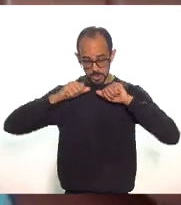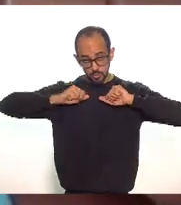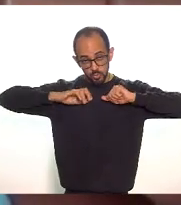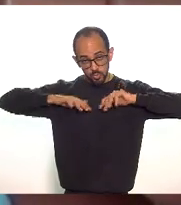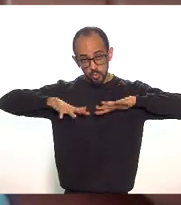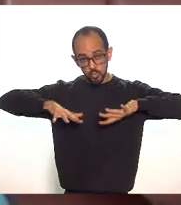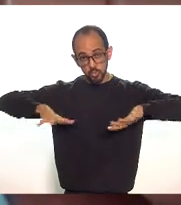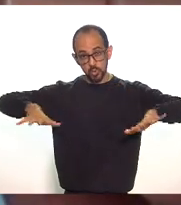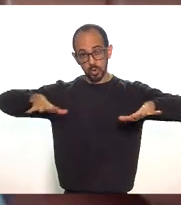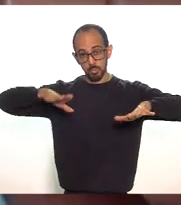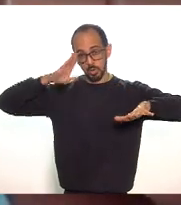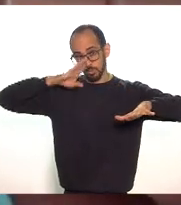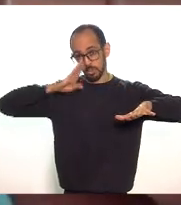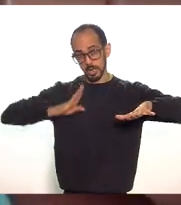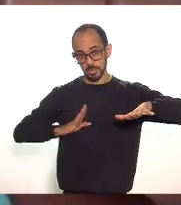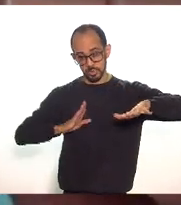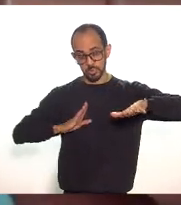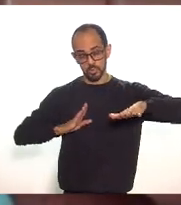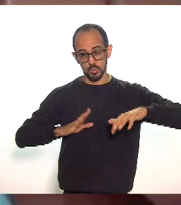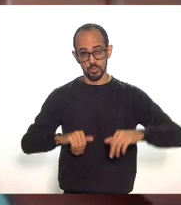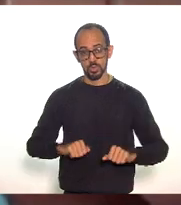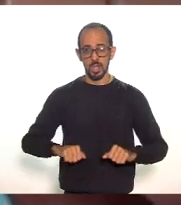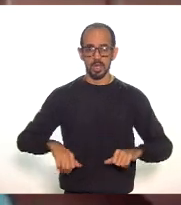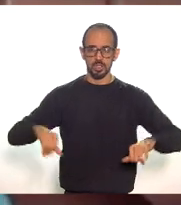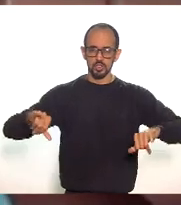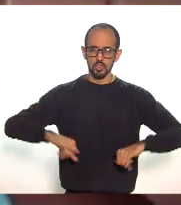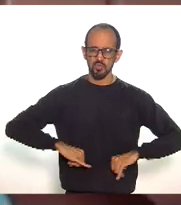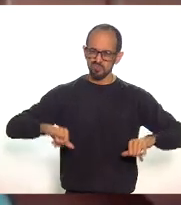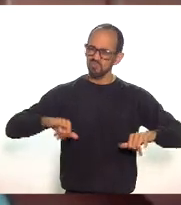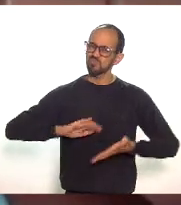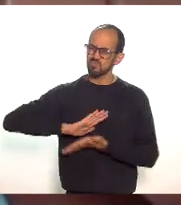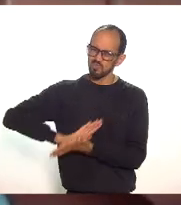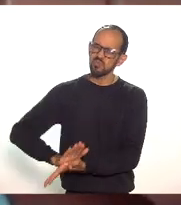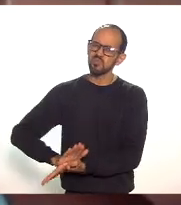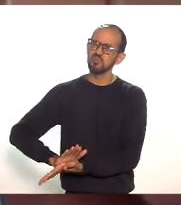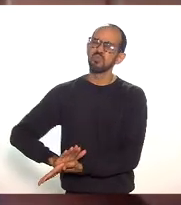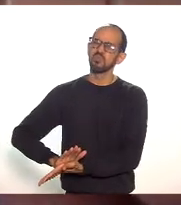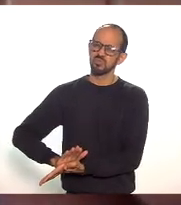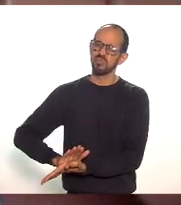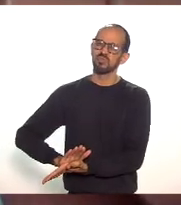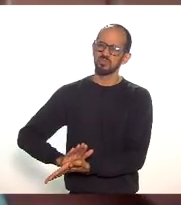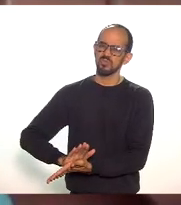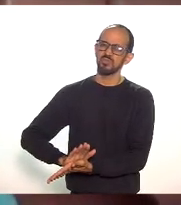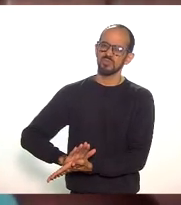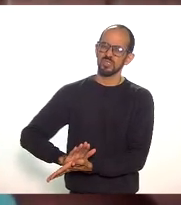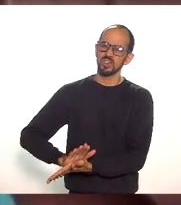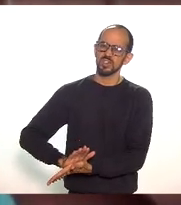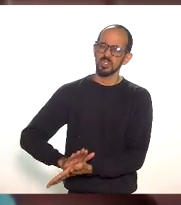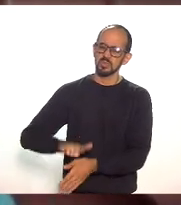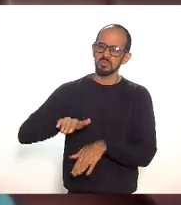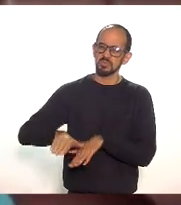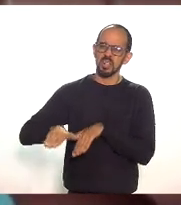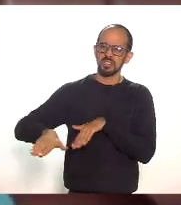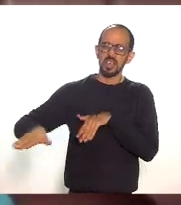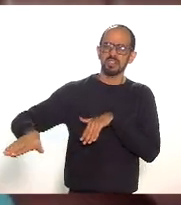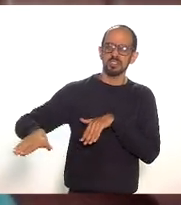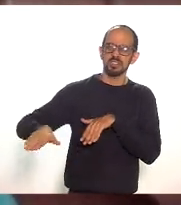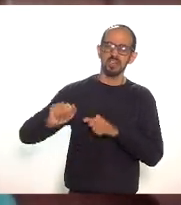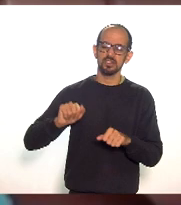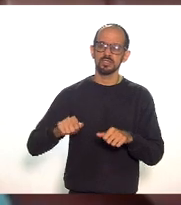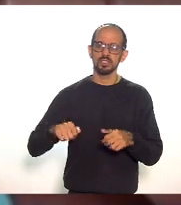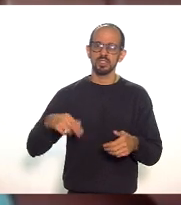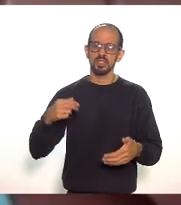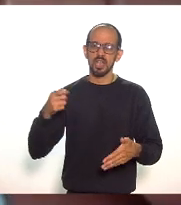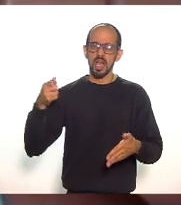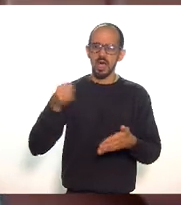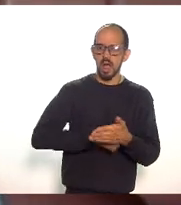de extrema covardia promovida pelas Forças Armadas, que atingiu trabalhadores, militantes de esquerda,